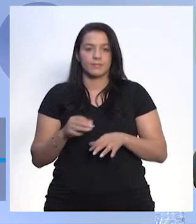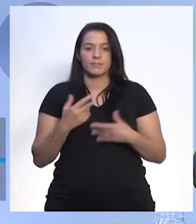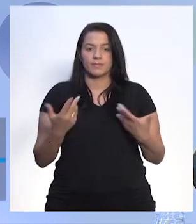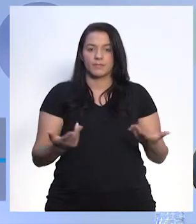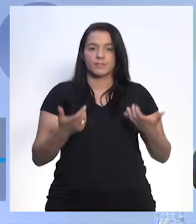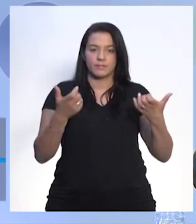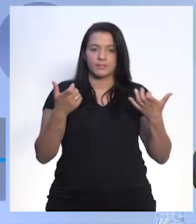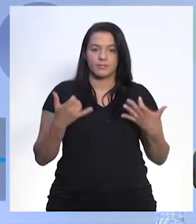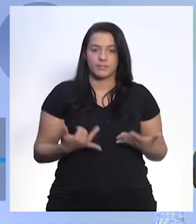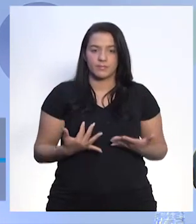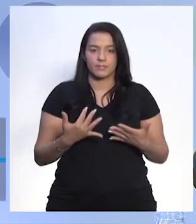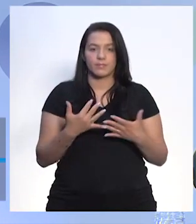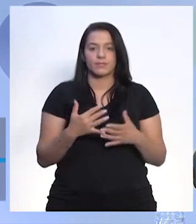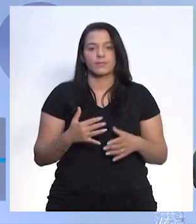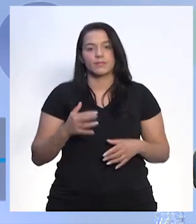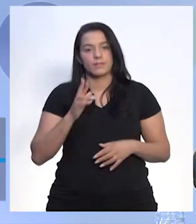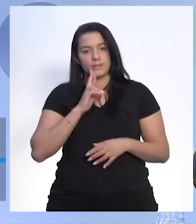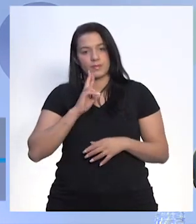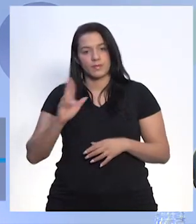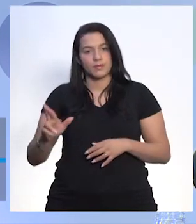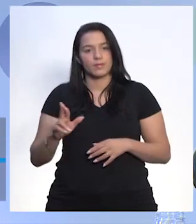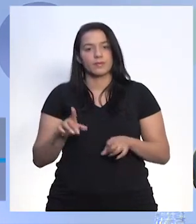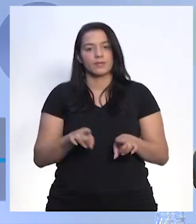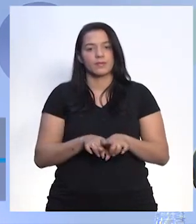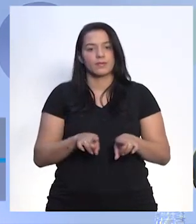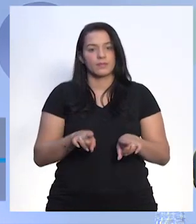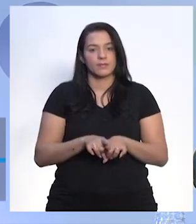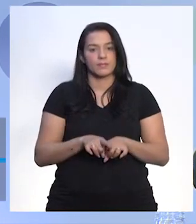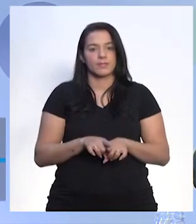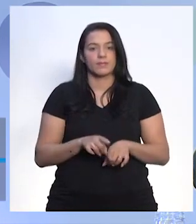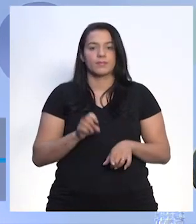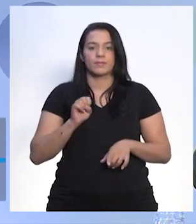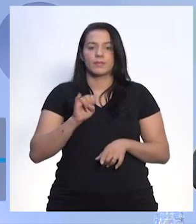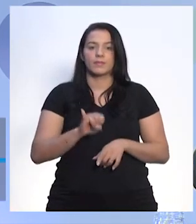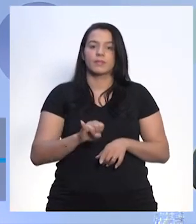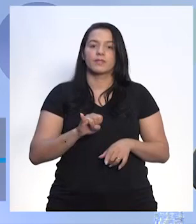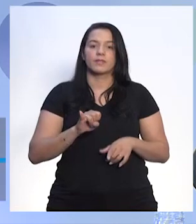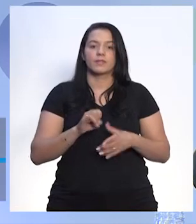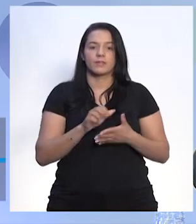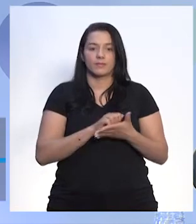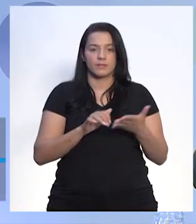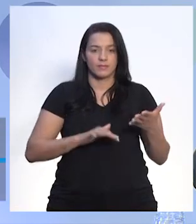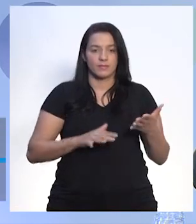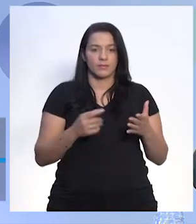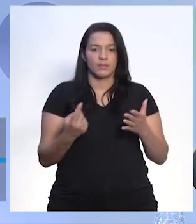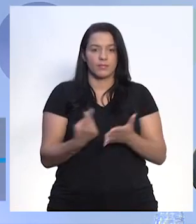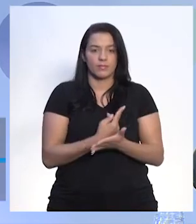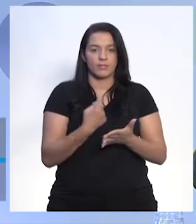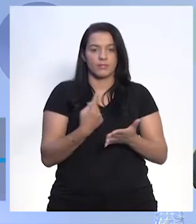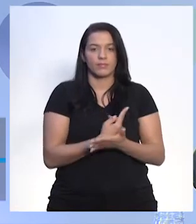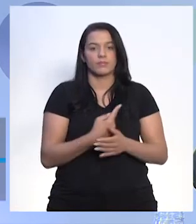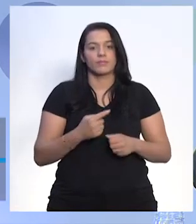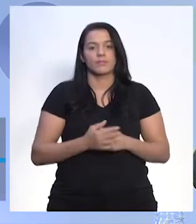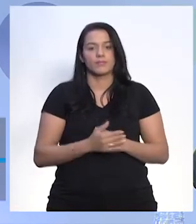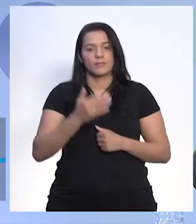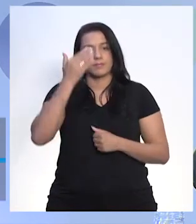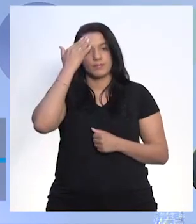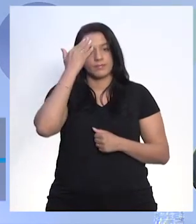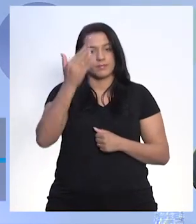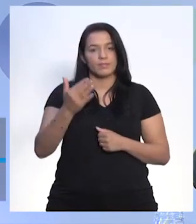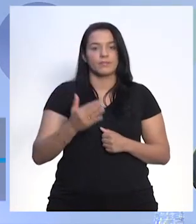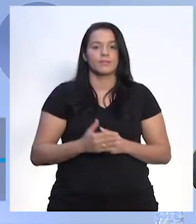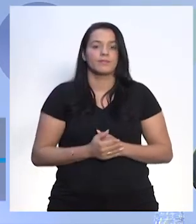importante até, vou passar um recado para eles e colocar quem construiu esse exercício que está errado, beleza? Muito obrigado mesmo, só